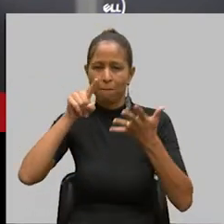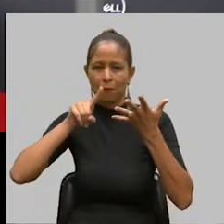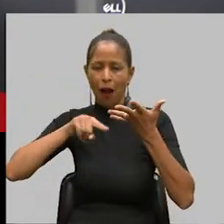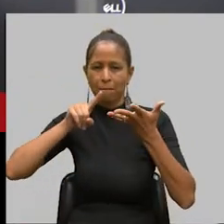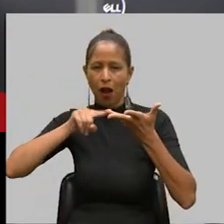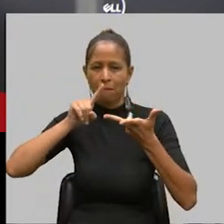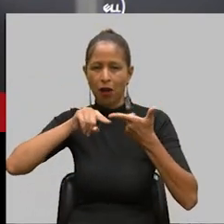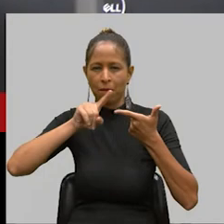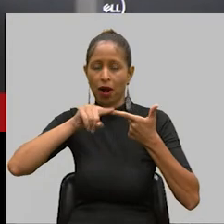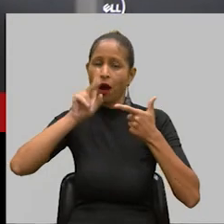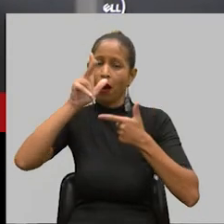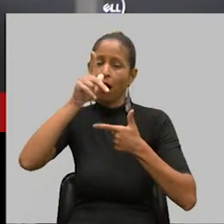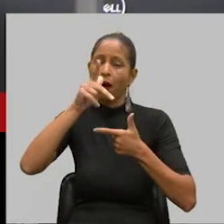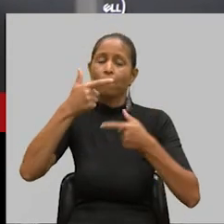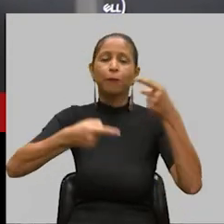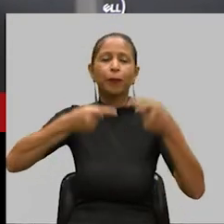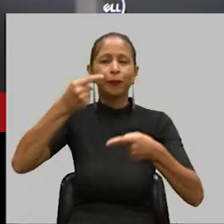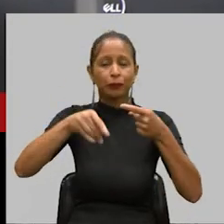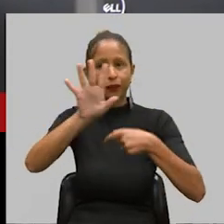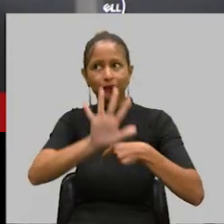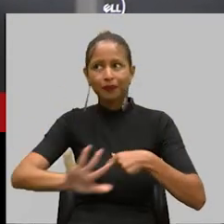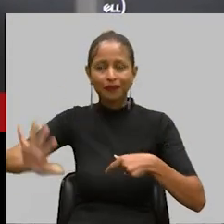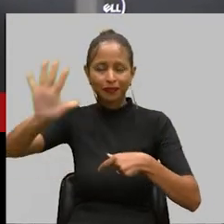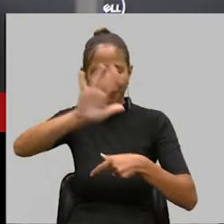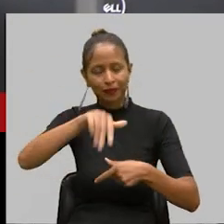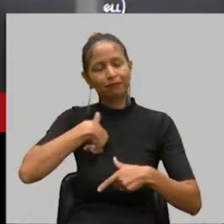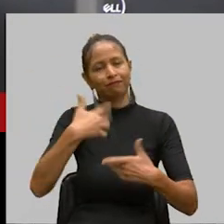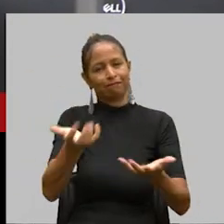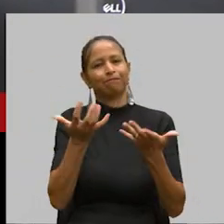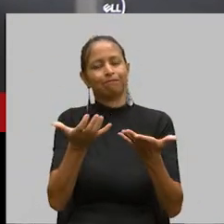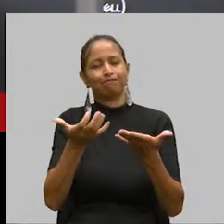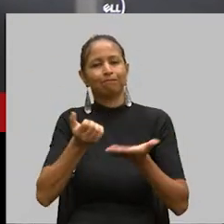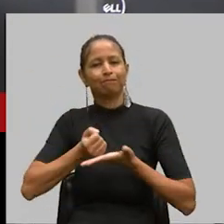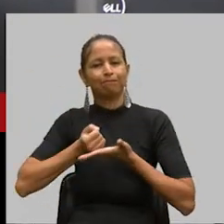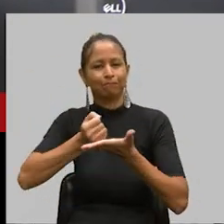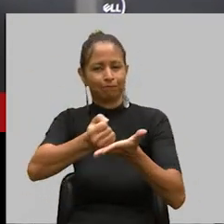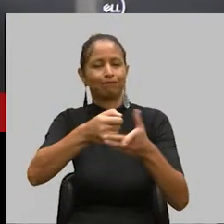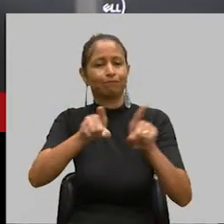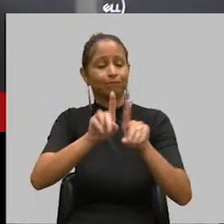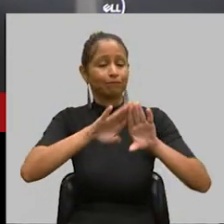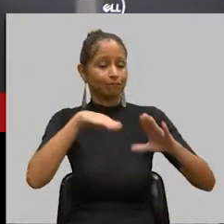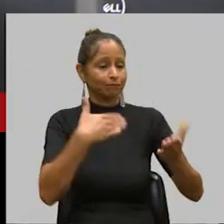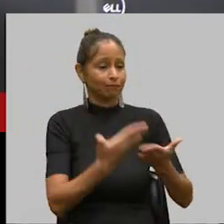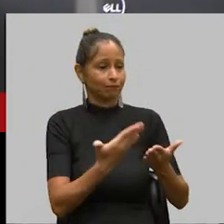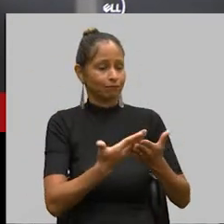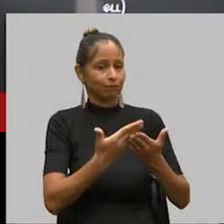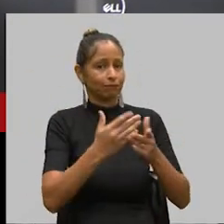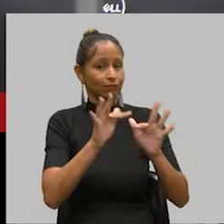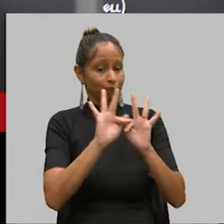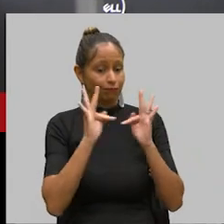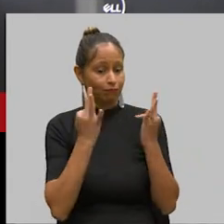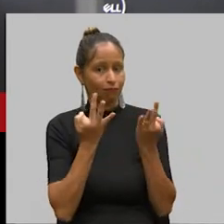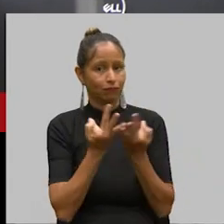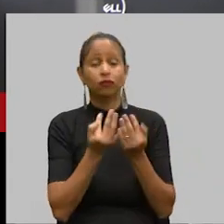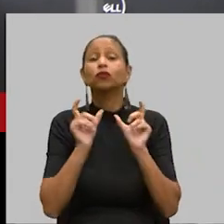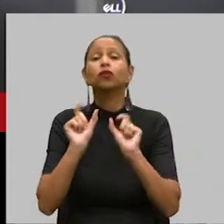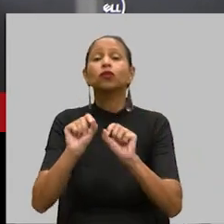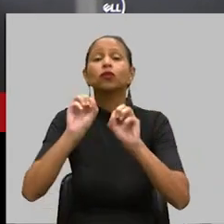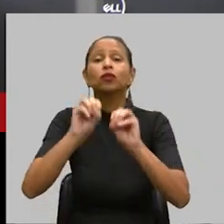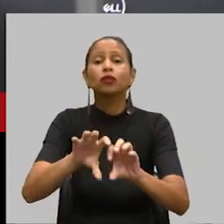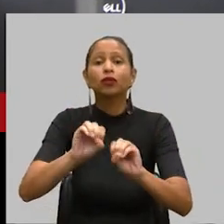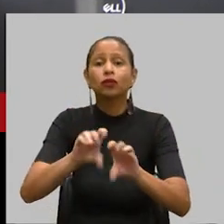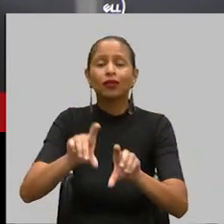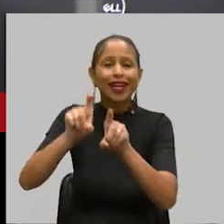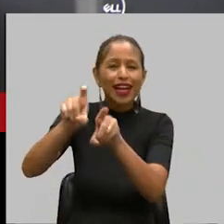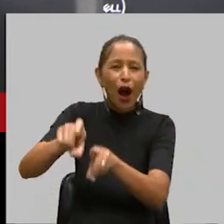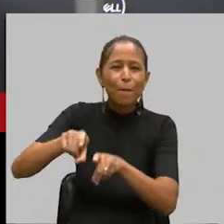da política nacional que nós queremos de apoio também à escolas famílias agrícolas e a educação no campo mas eu